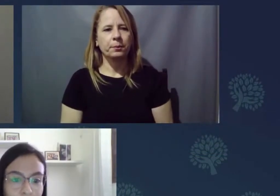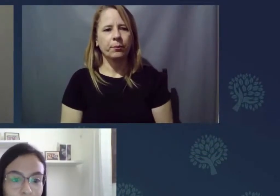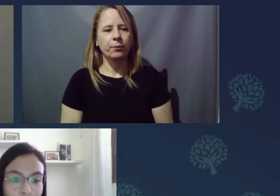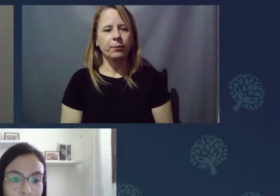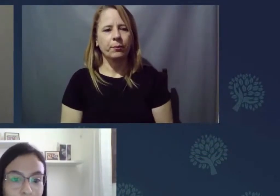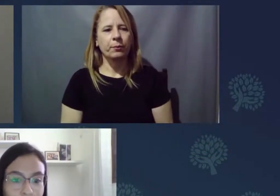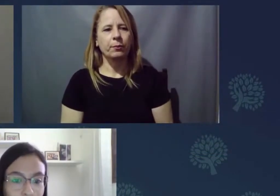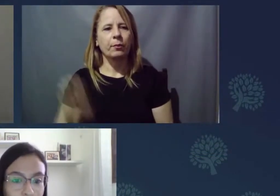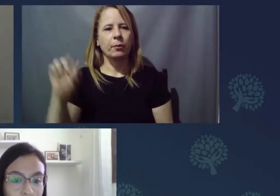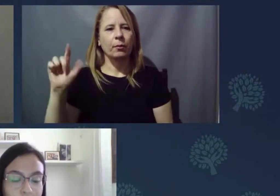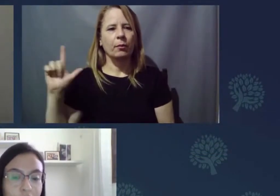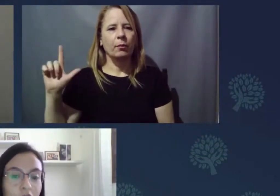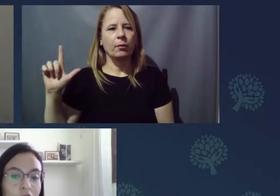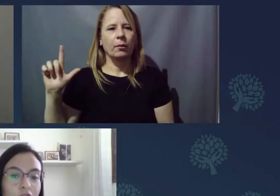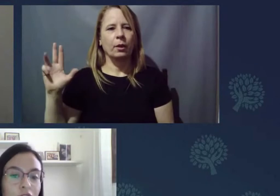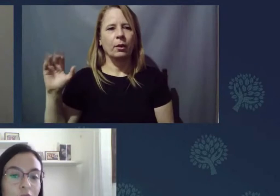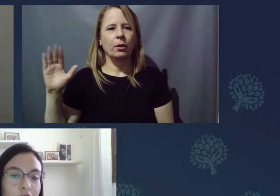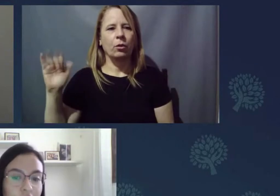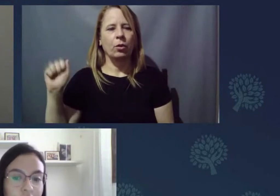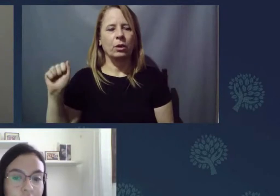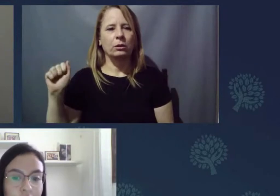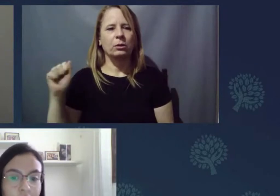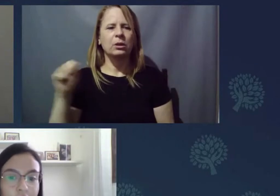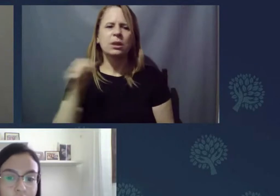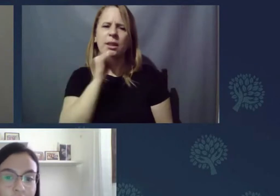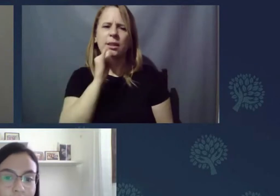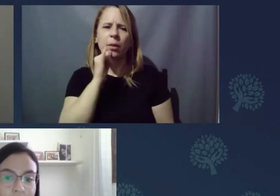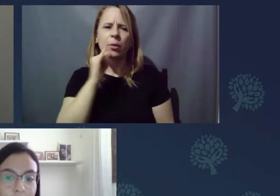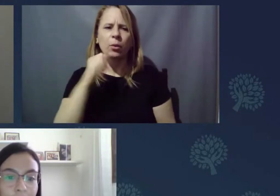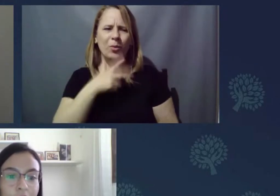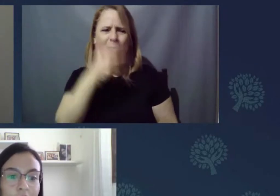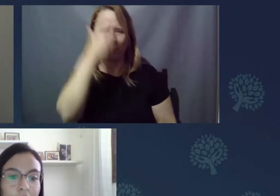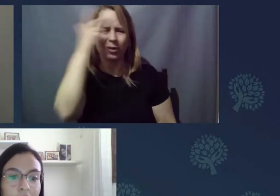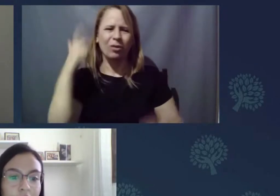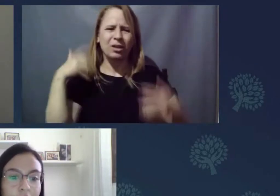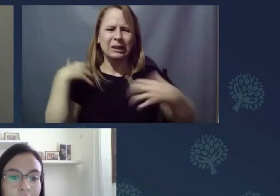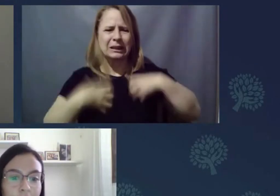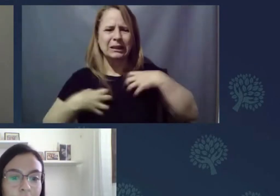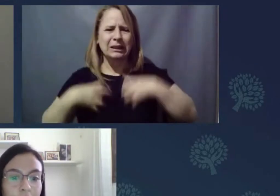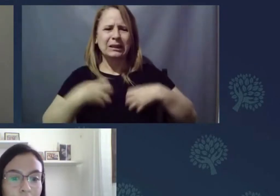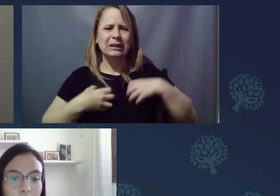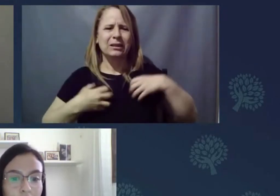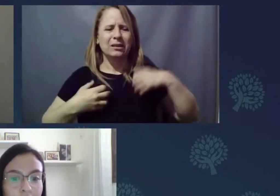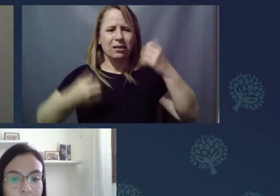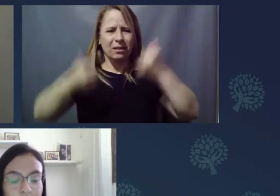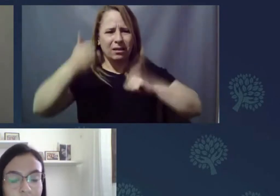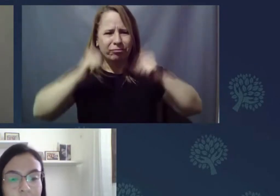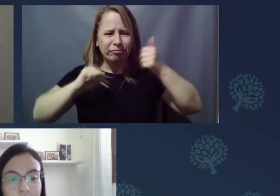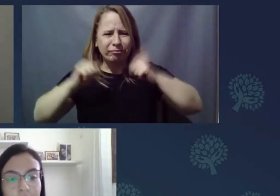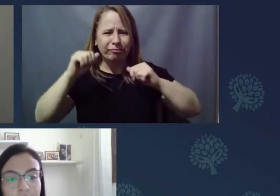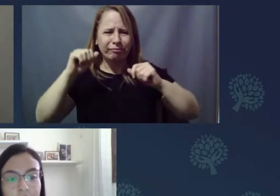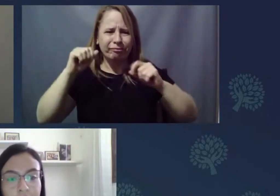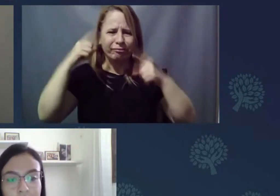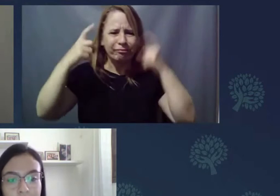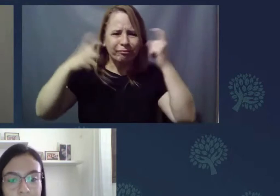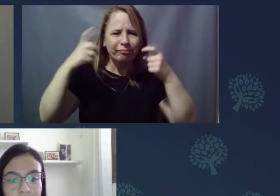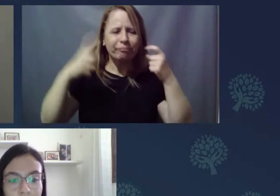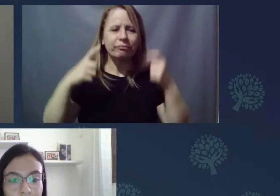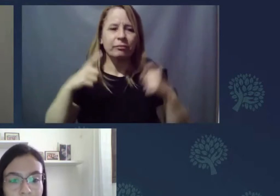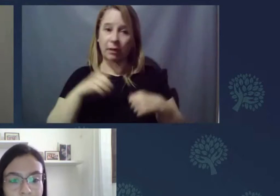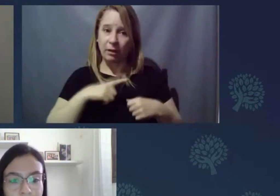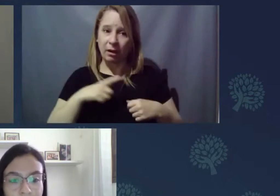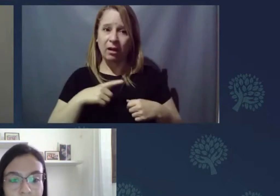Lucas perguntou, fatores psicológicos como estresse e ansiedade podem interferir no tratamento de controle da asma e desencadear